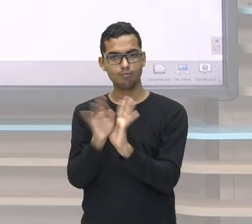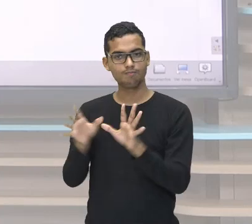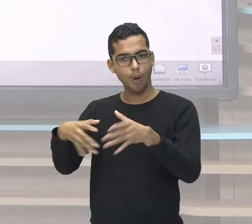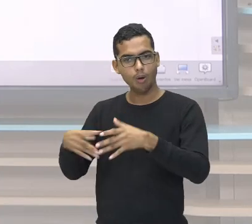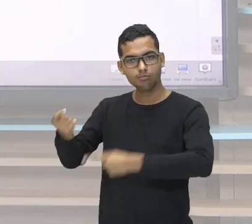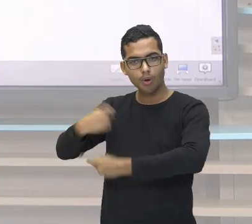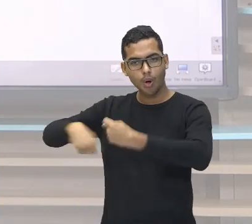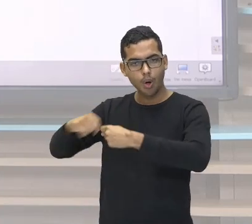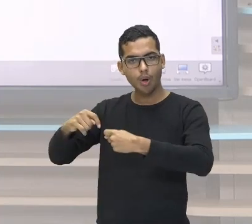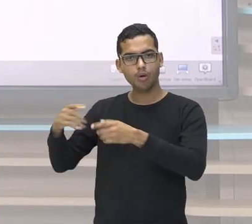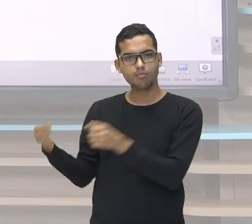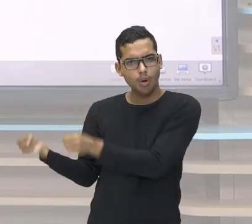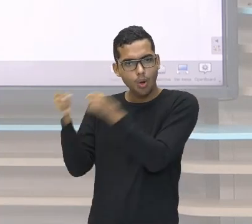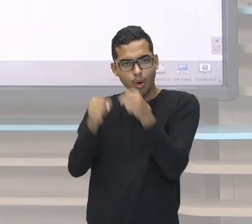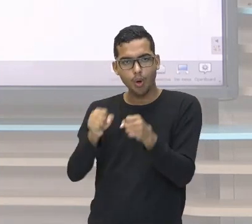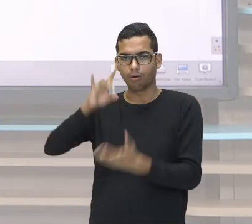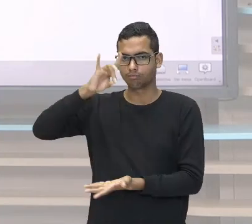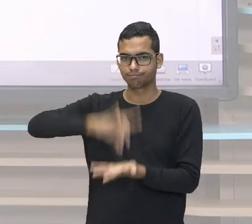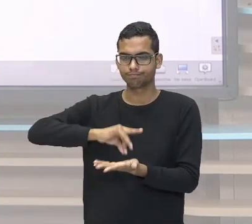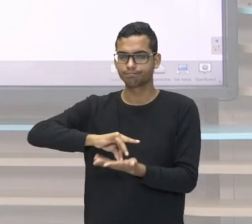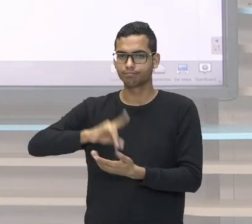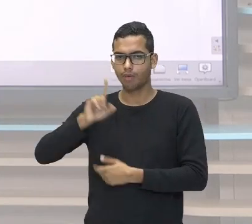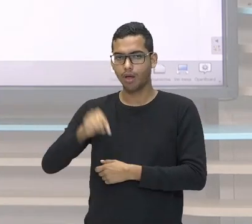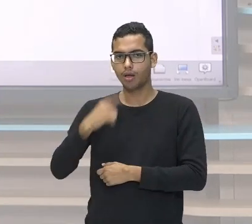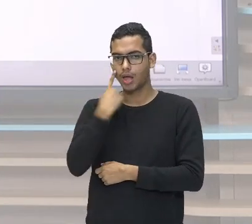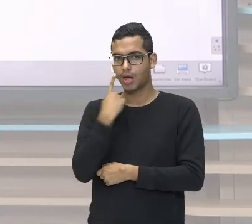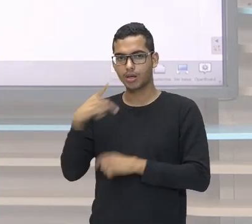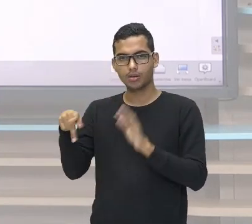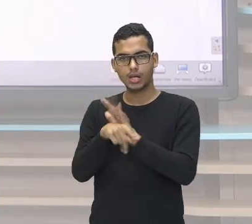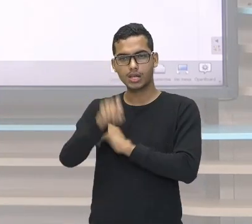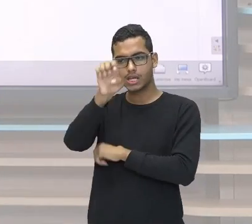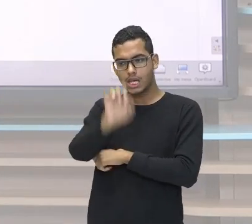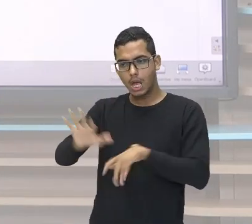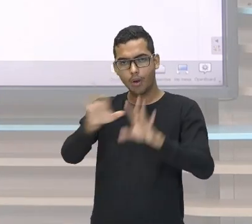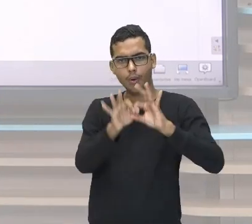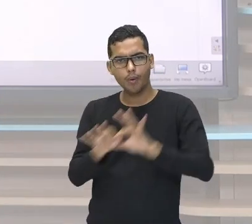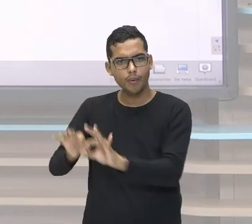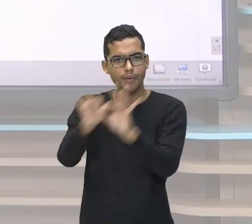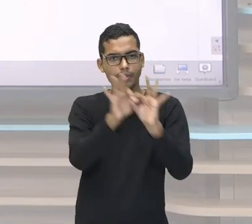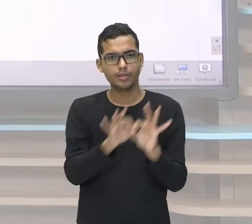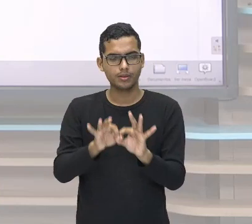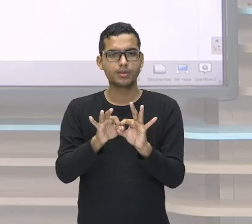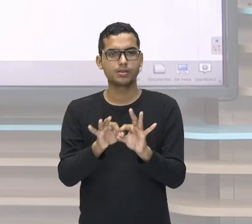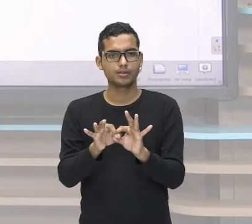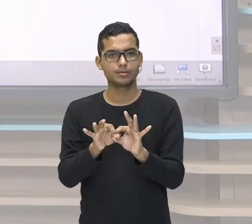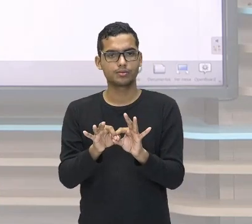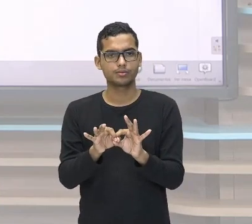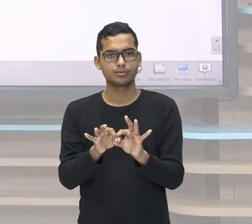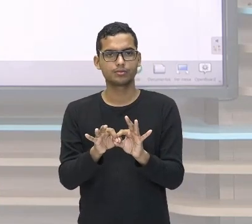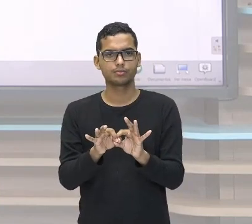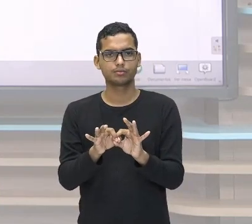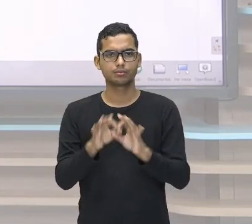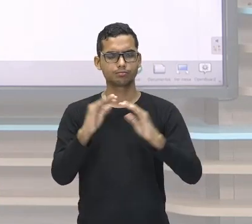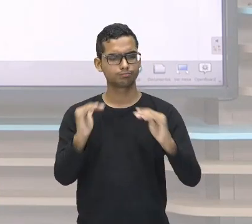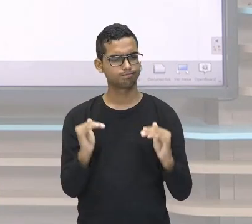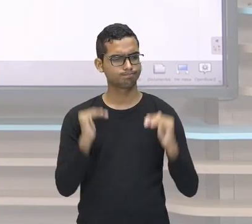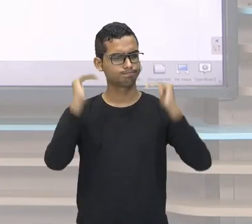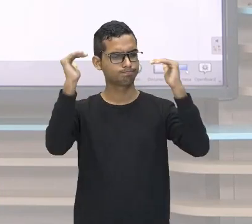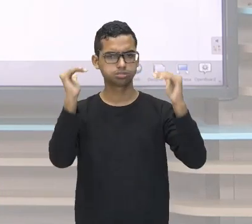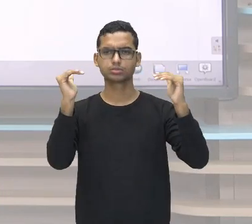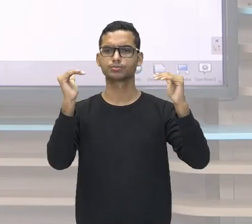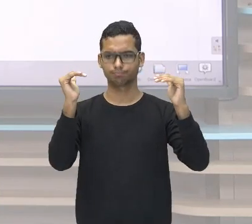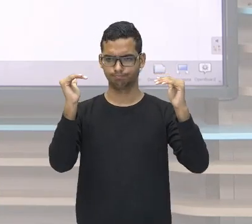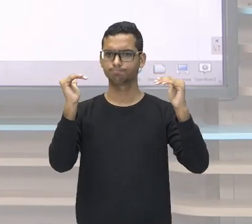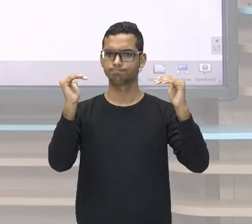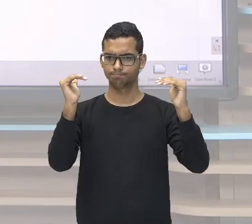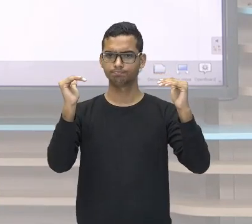econômicos do mundo, não é à toa. Na União Europeia, nós temos uma organização assim de um padrão muito